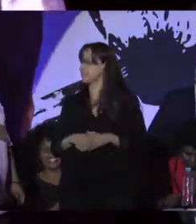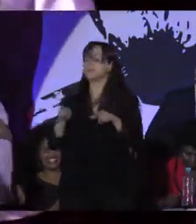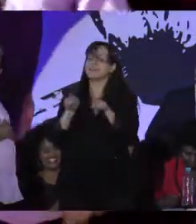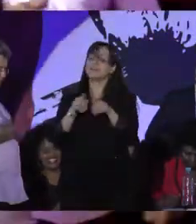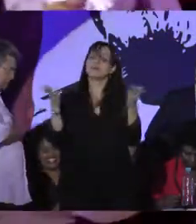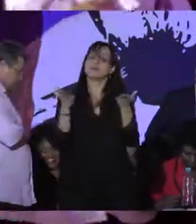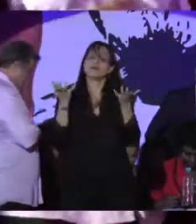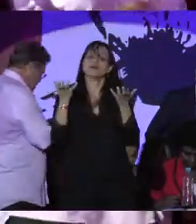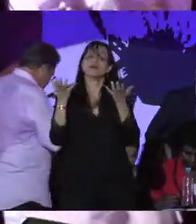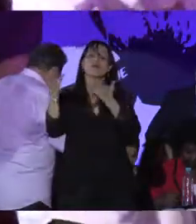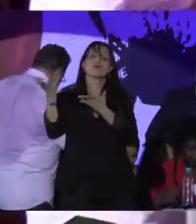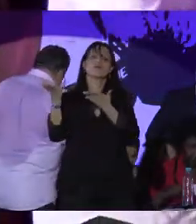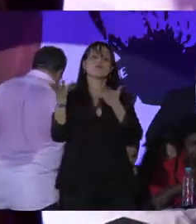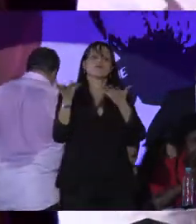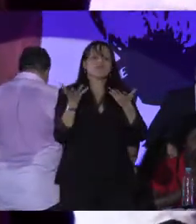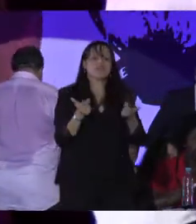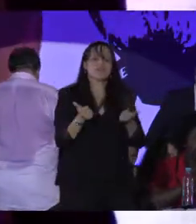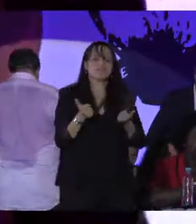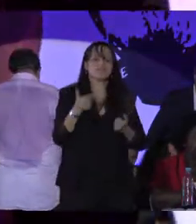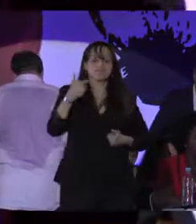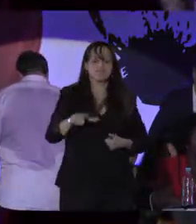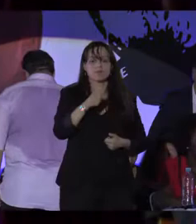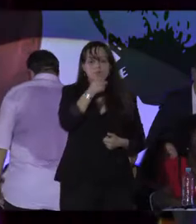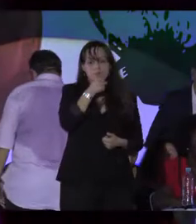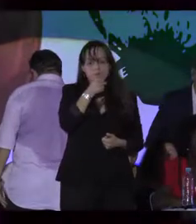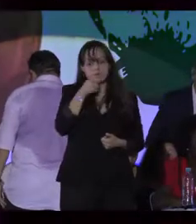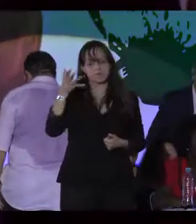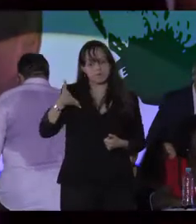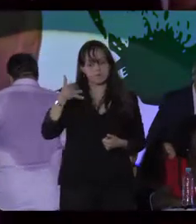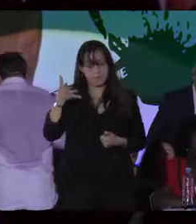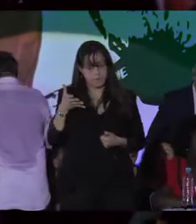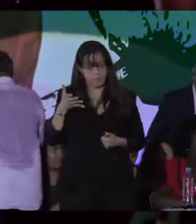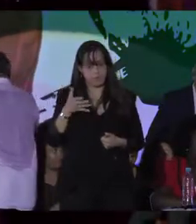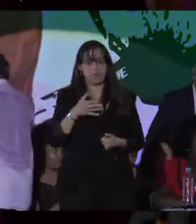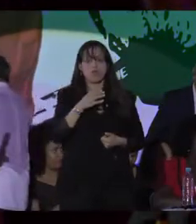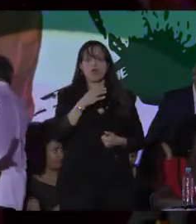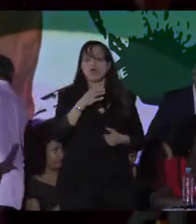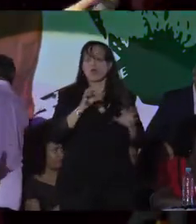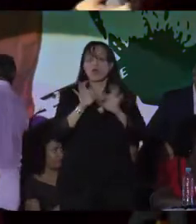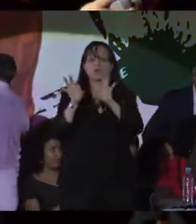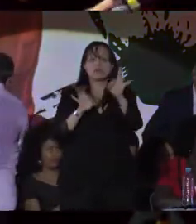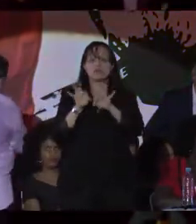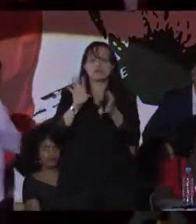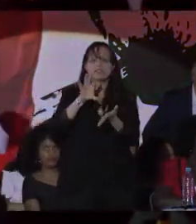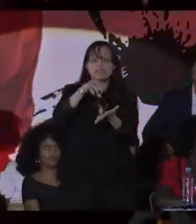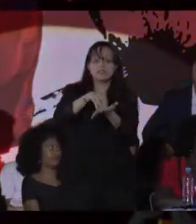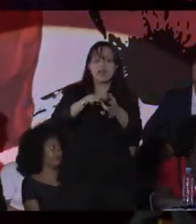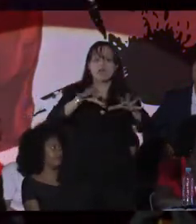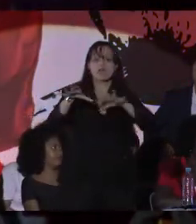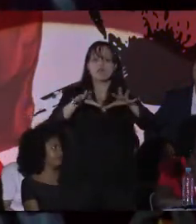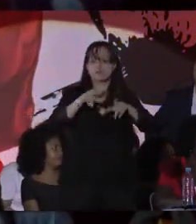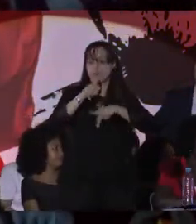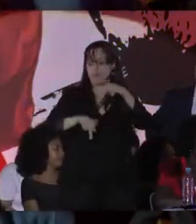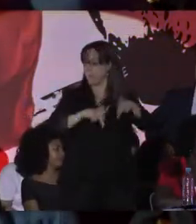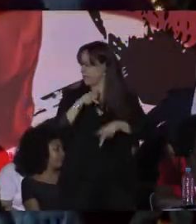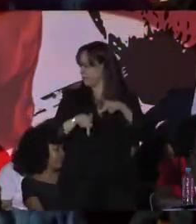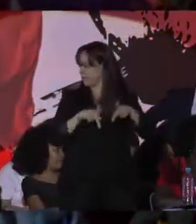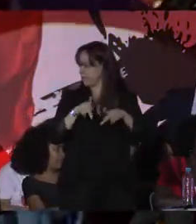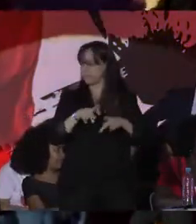Queremos convidar para a próxima intervenção o coordenador da Central de Movimentos Populares, Raimundo Bonfim.